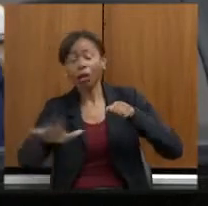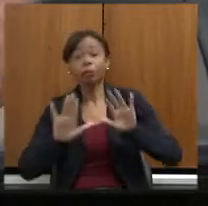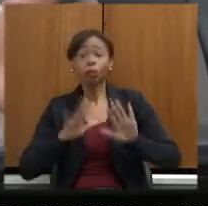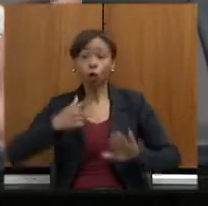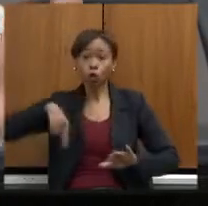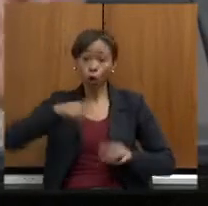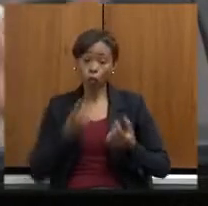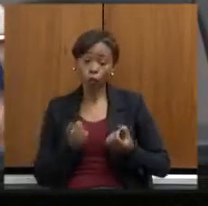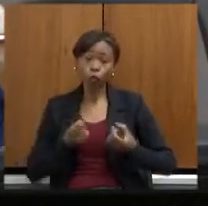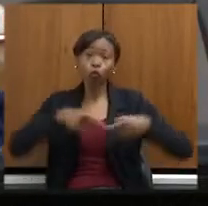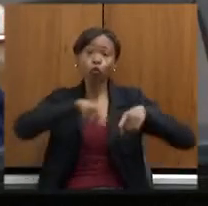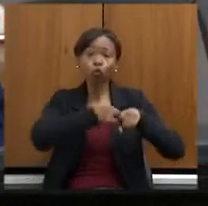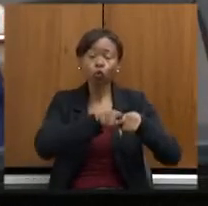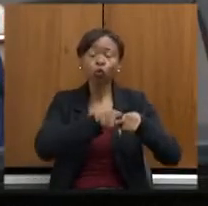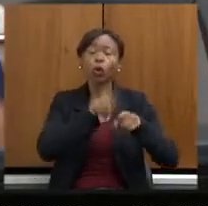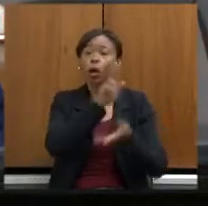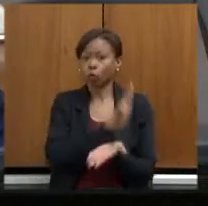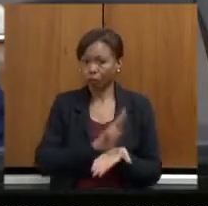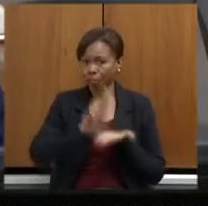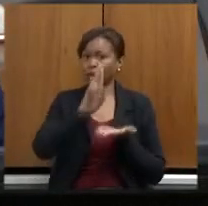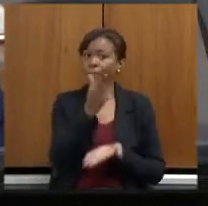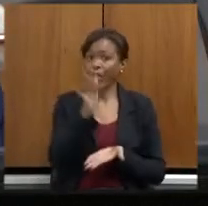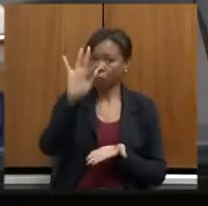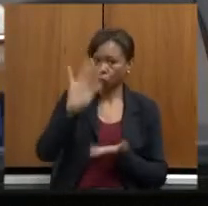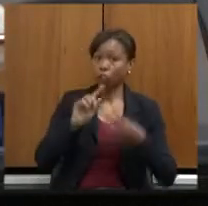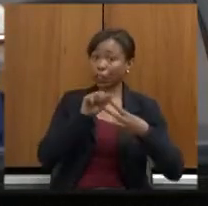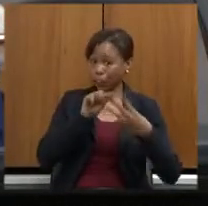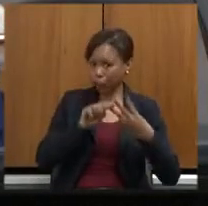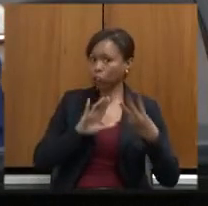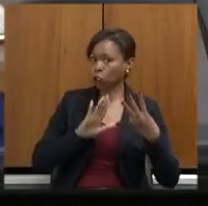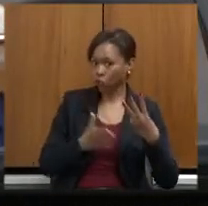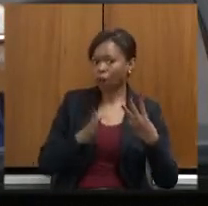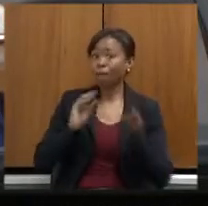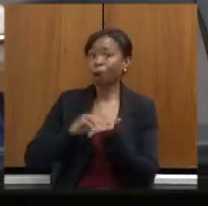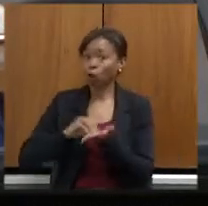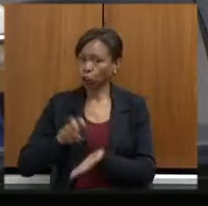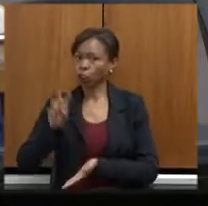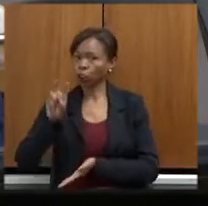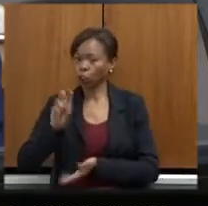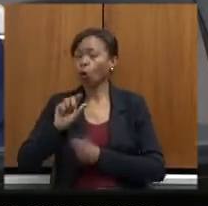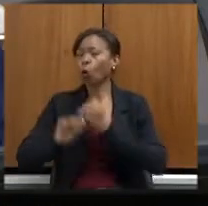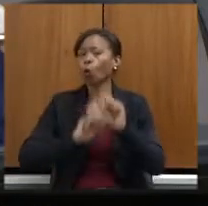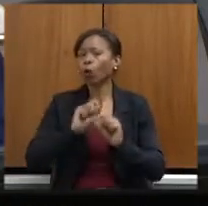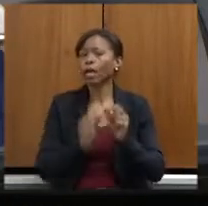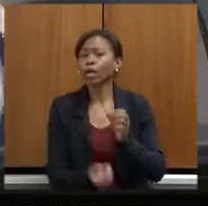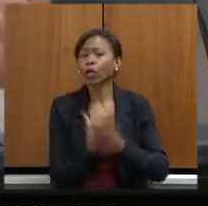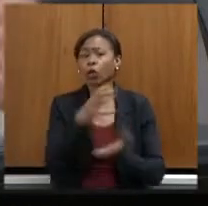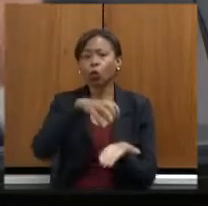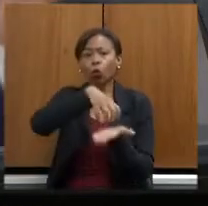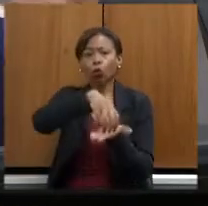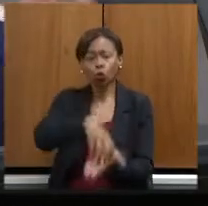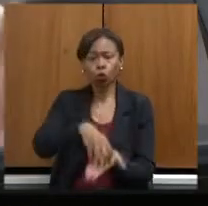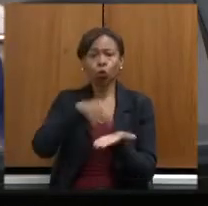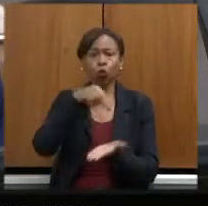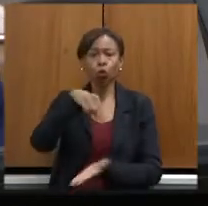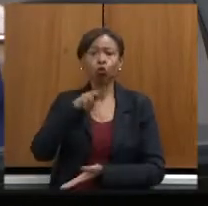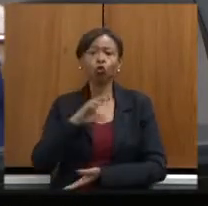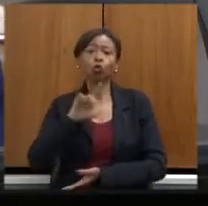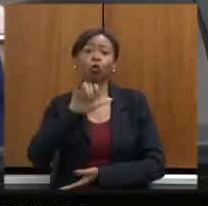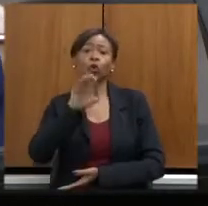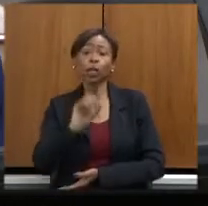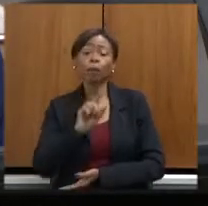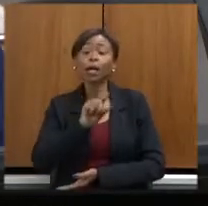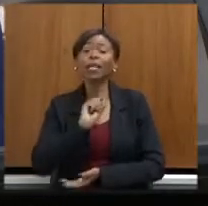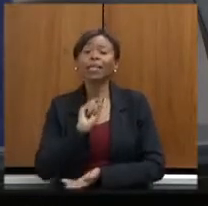federais e implementamos em três universidades falta mais cinco núcleos para gente ser isso nos cursos de graduação de pós-graduação